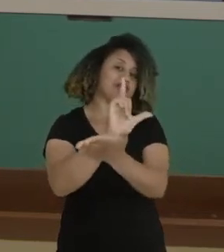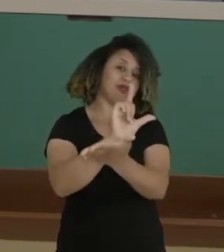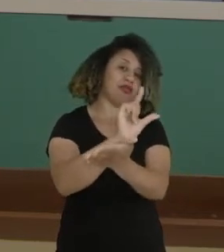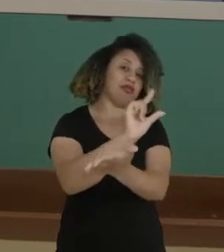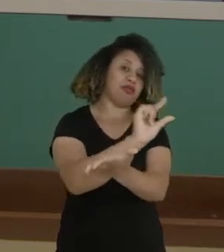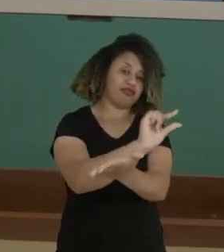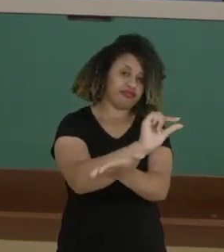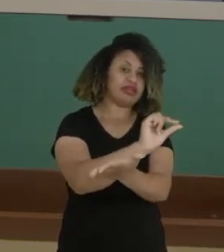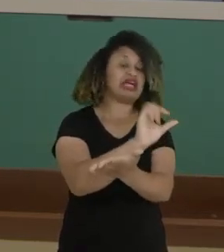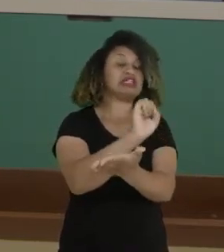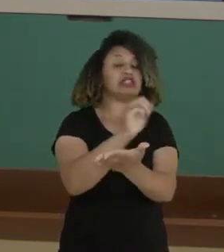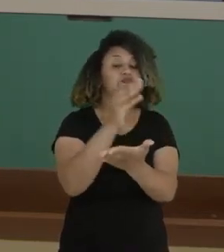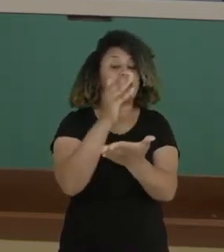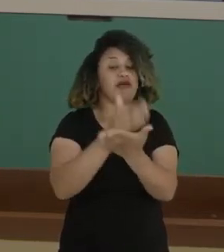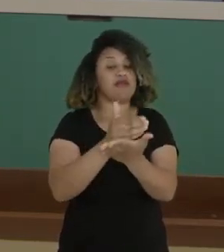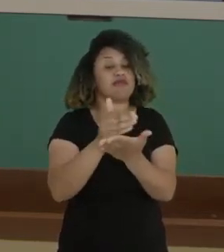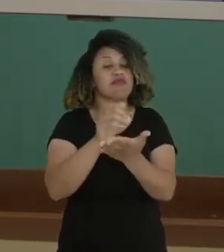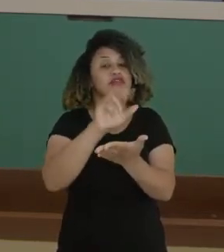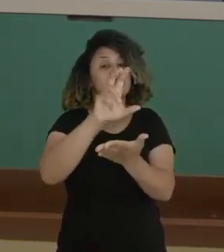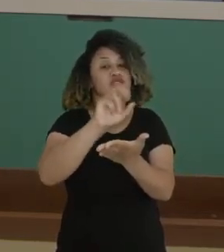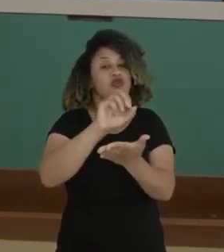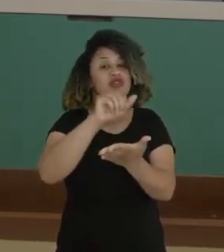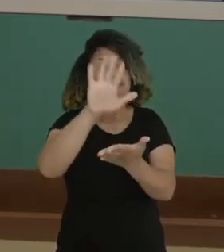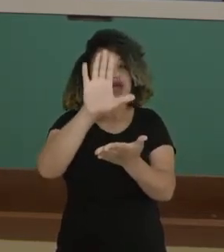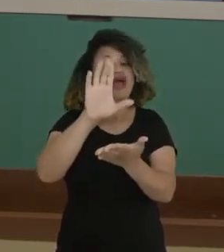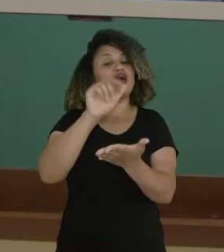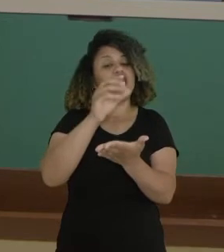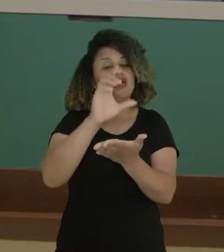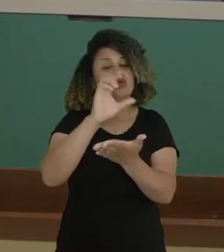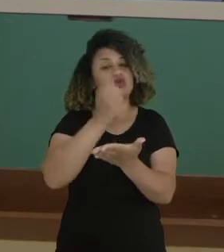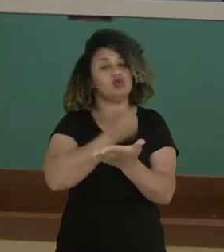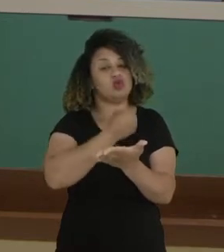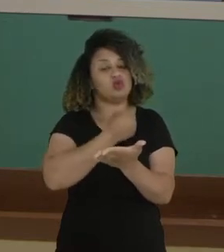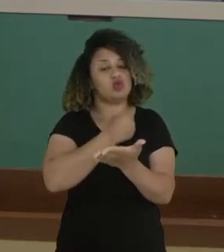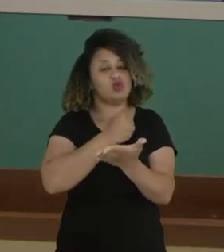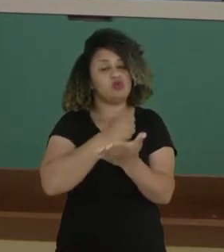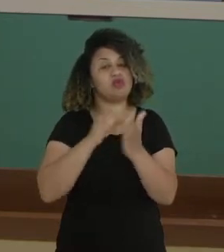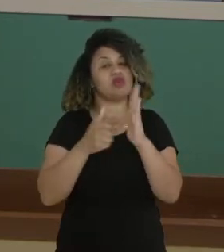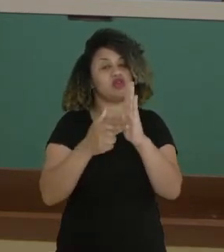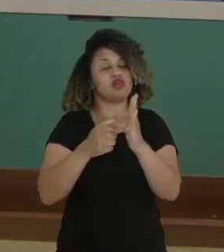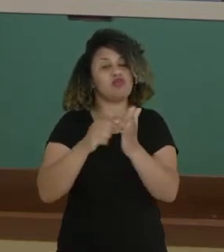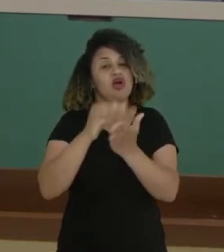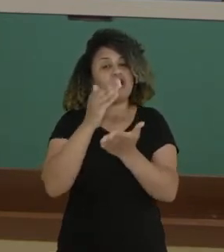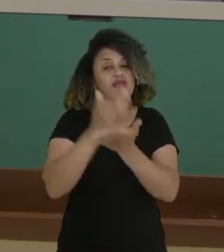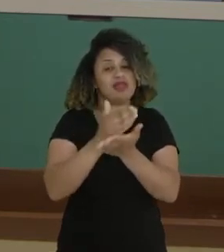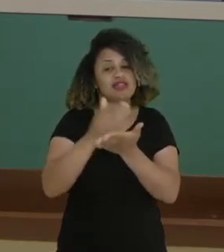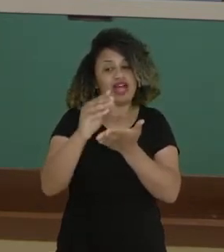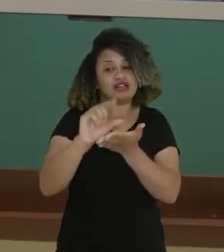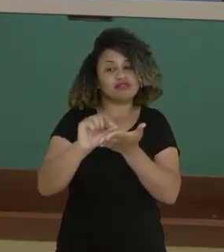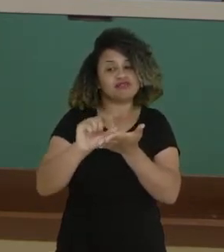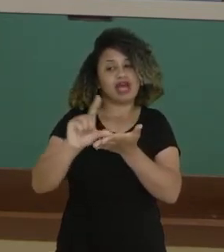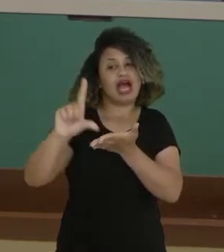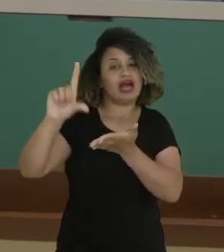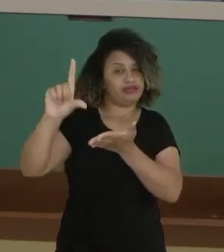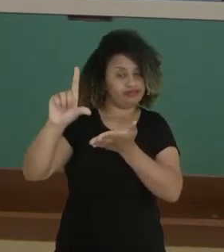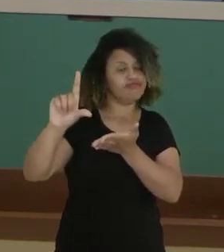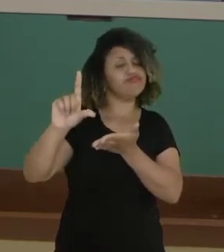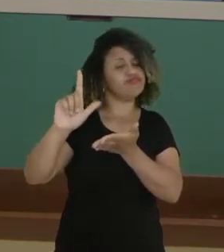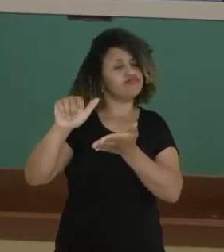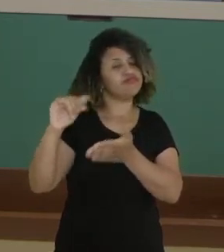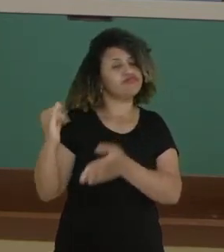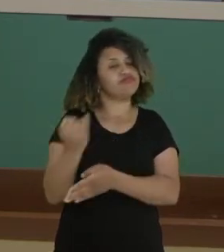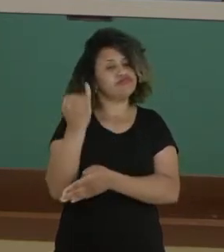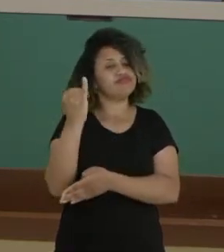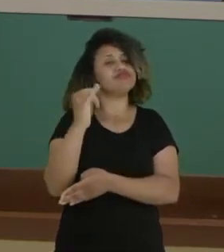número acima de 50, estou falando num número que representa mais da metade da quantidade. É importante a gente